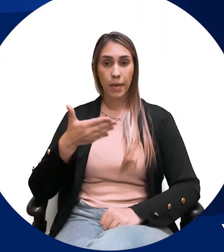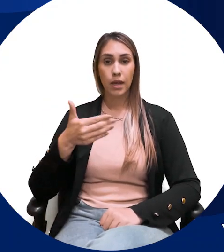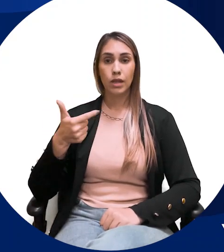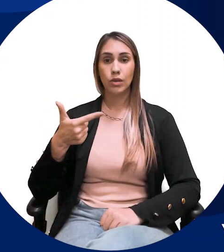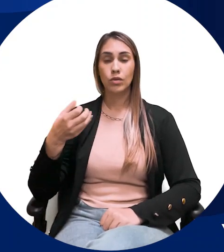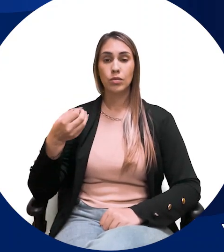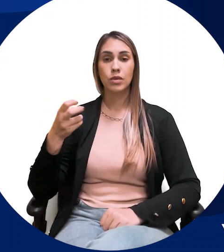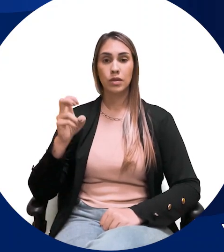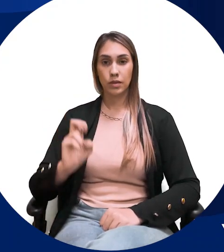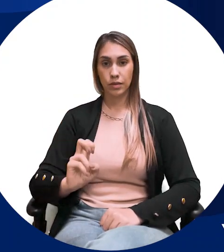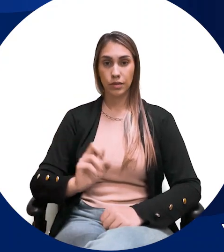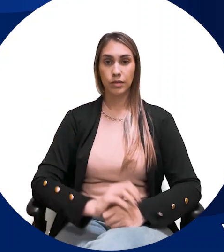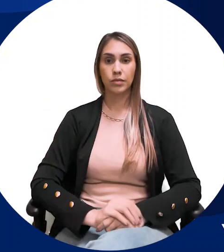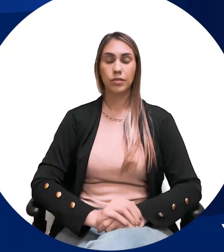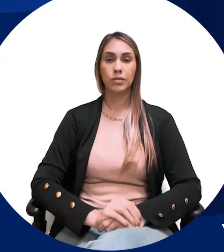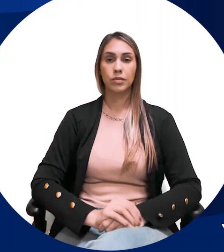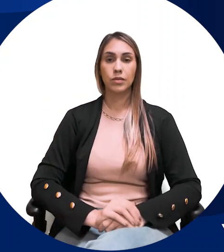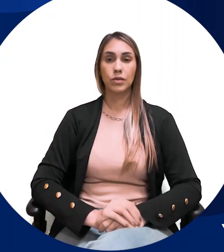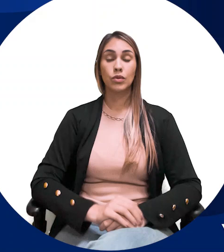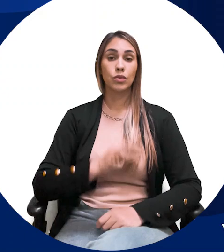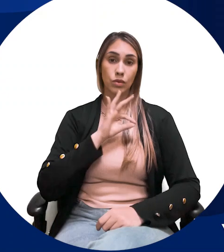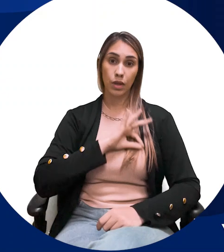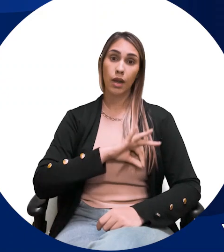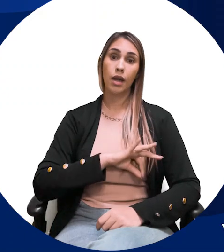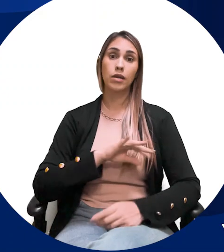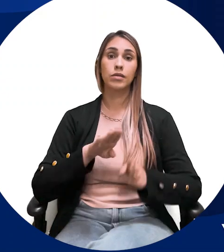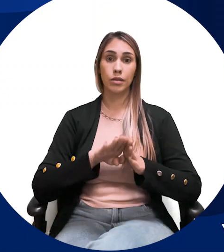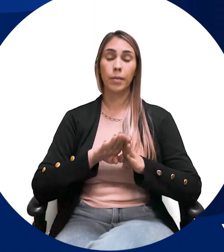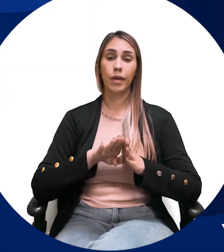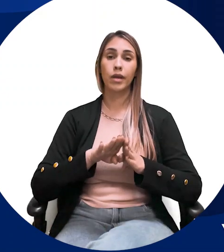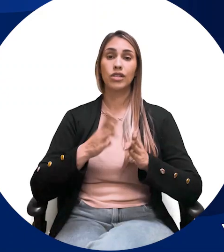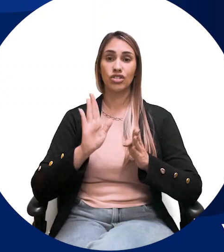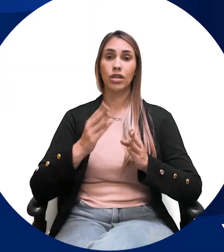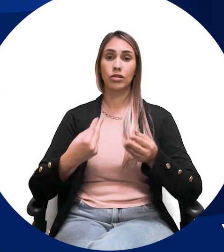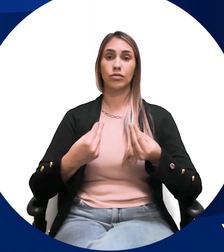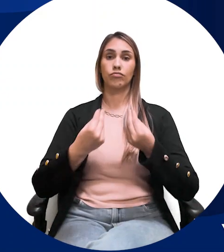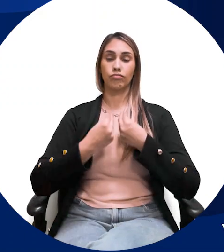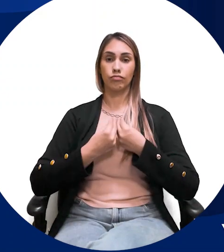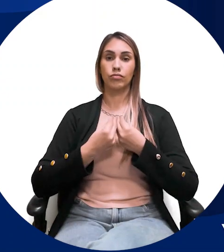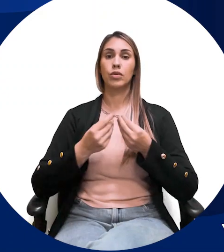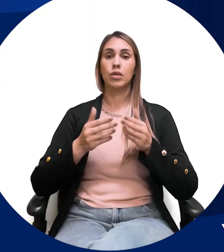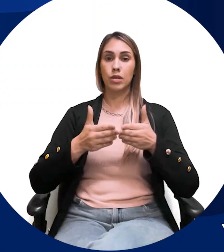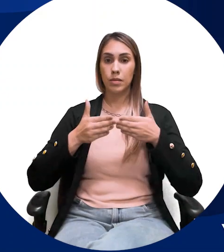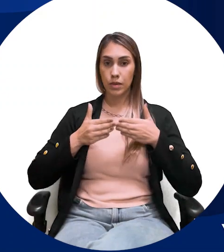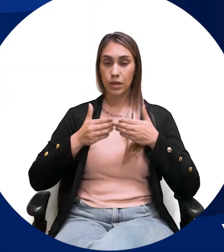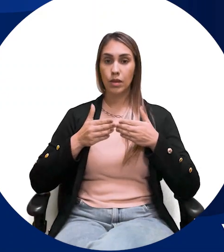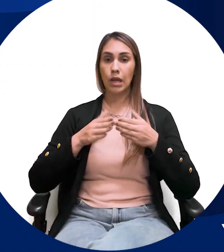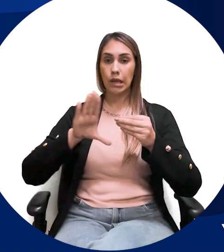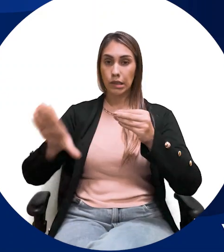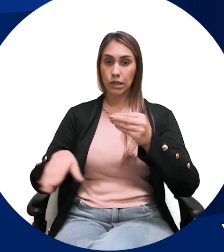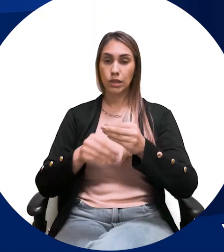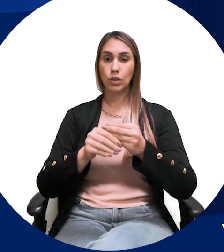6.481/2005, sob pena de devolução aos cofres públicos dos salários e vantagens recebidos no período de